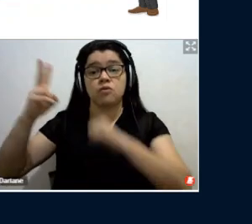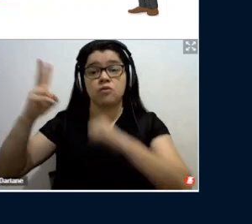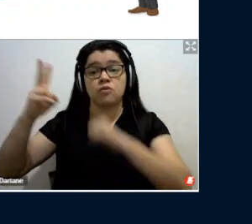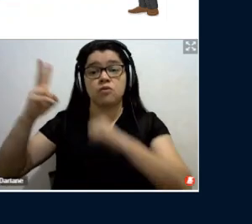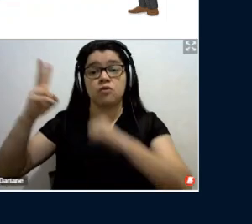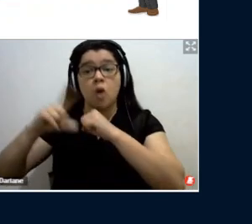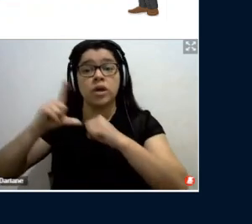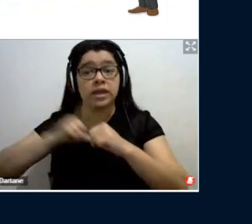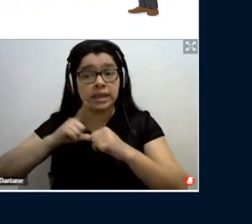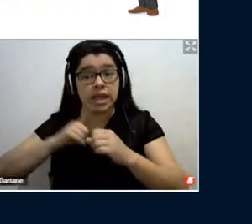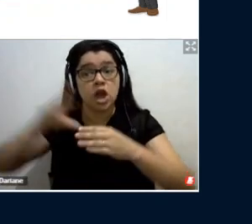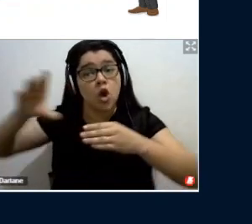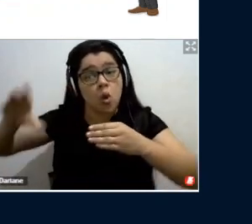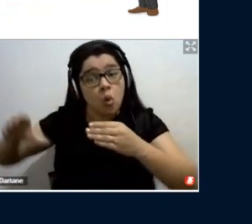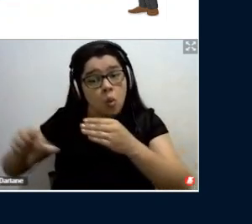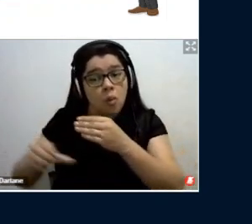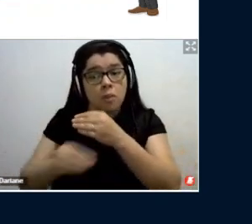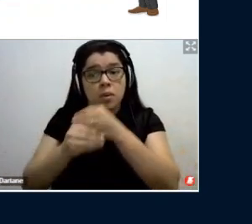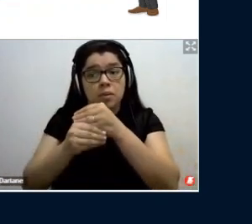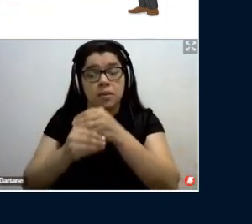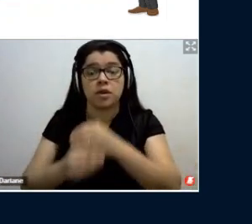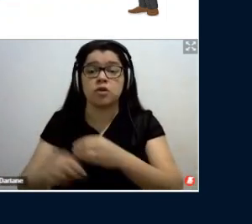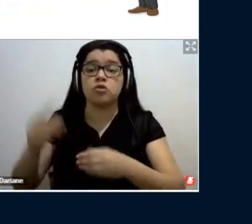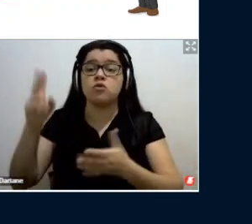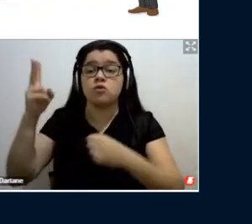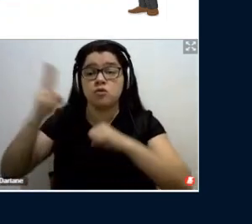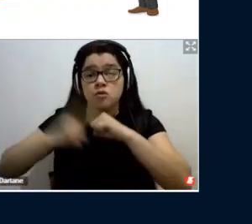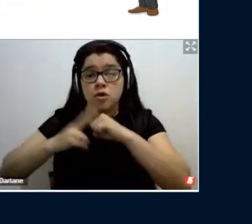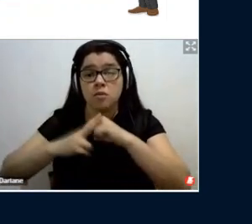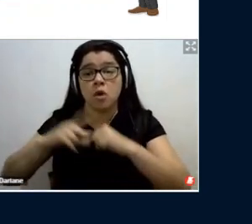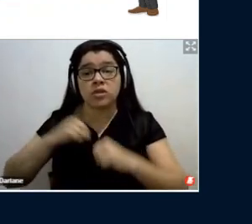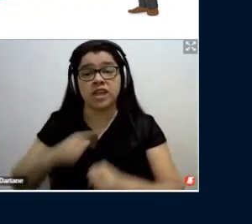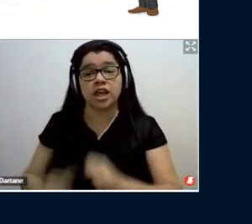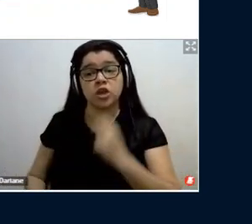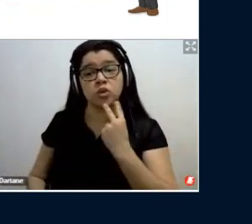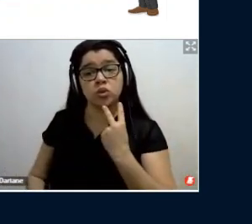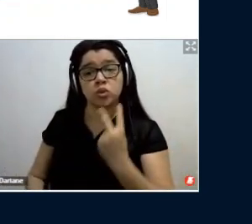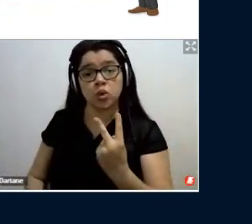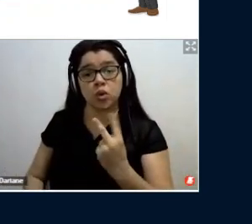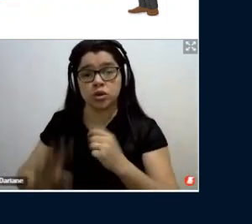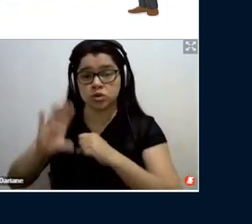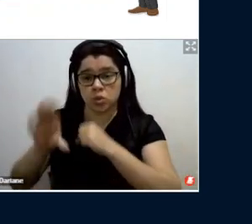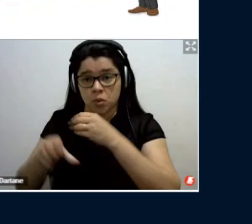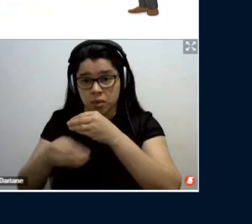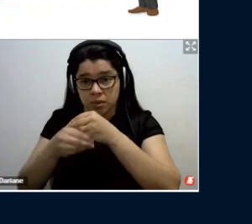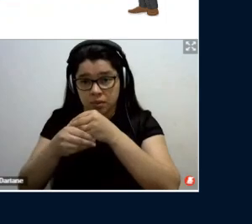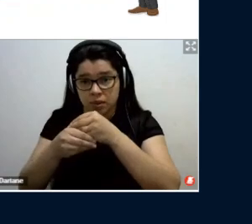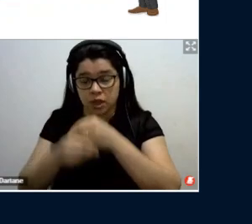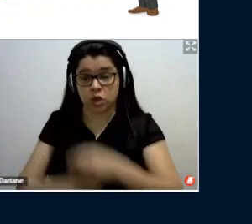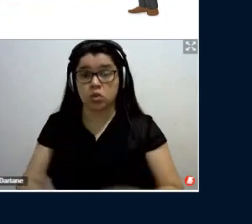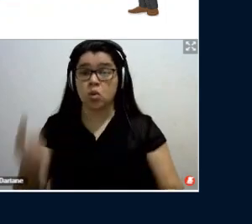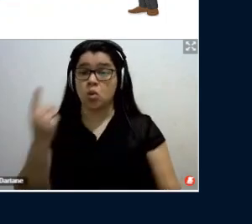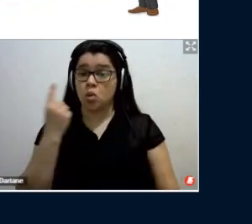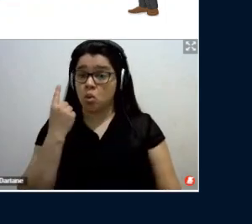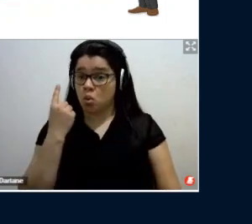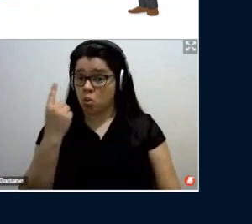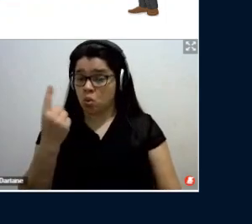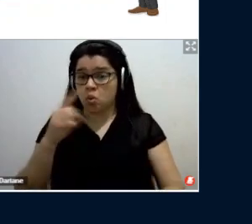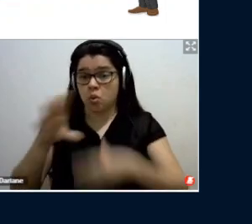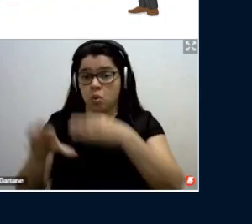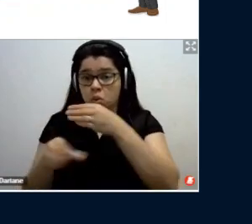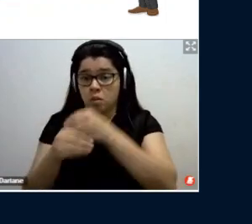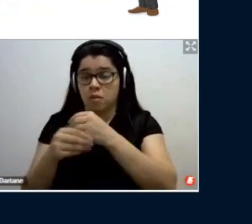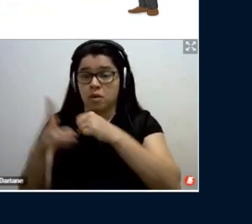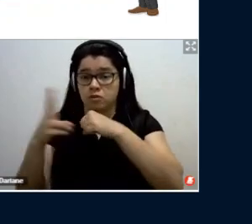Esse verbo tem 2 complementos. Um complemento verbal que é deu o